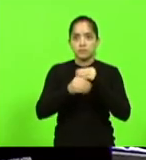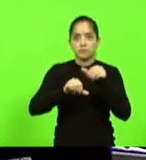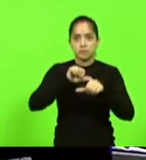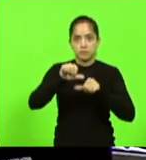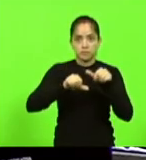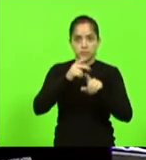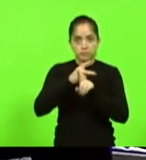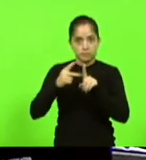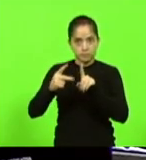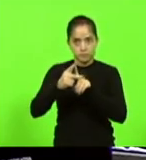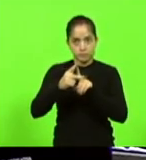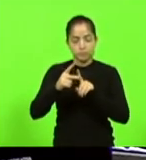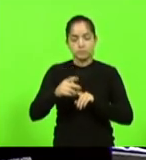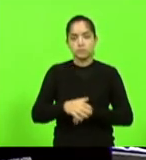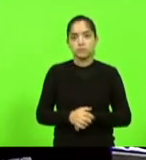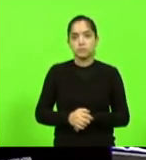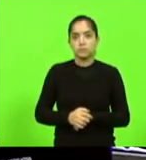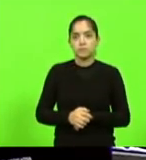Previdência.